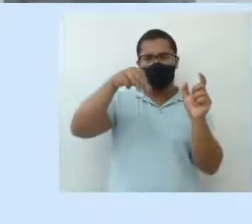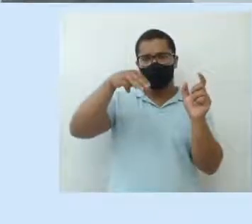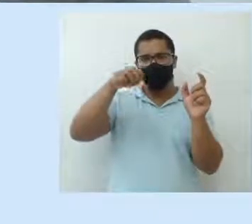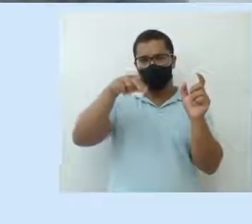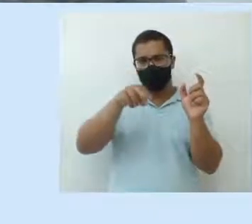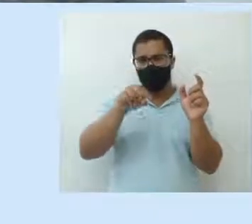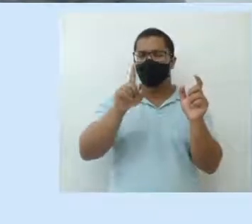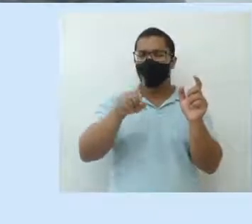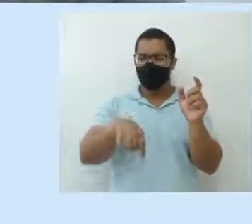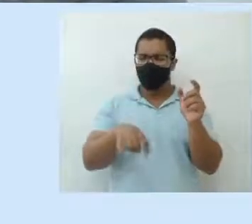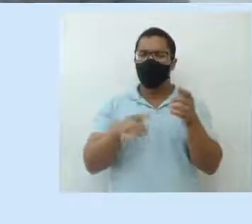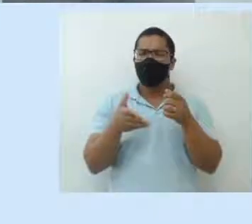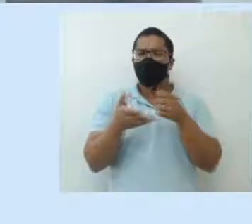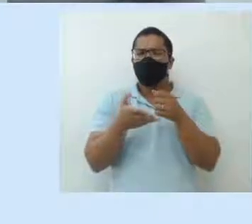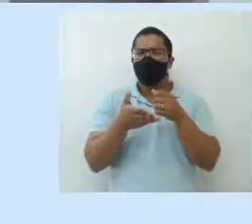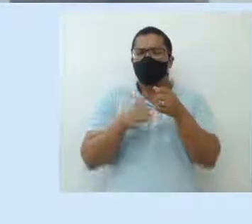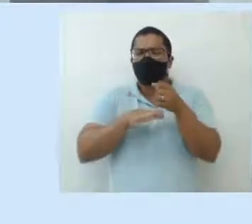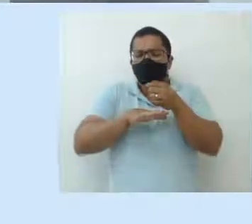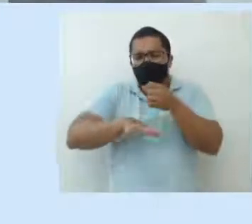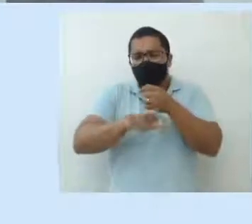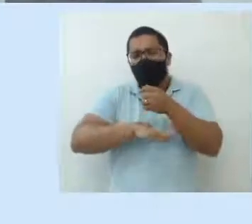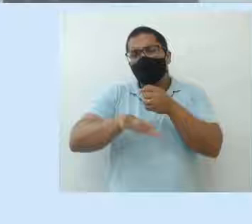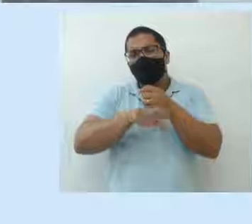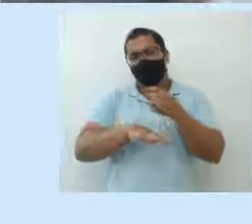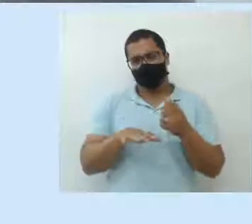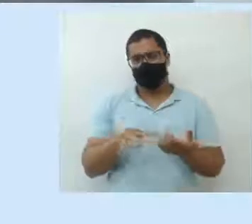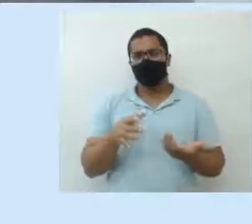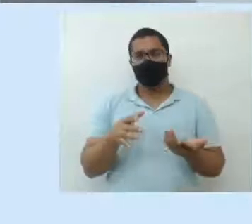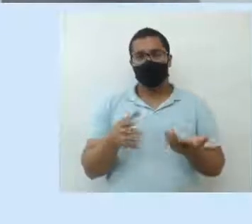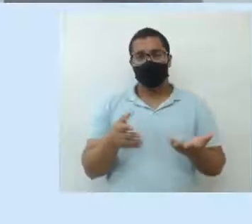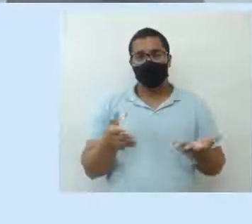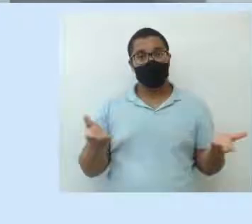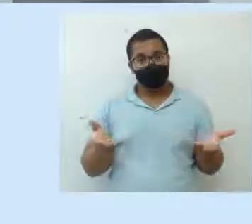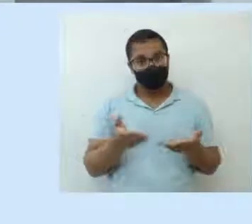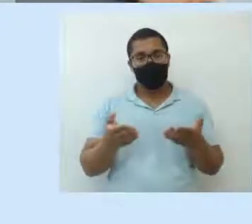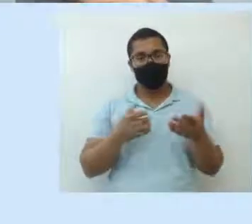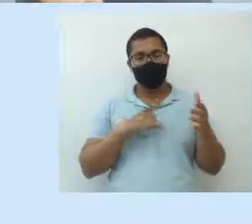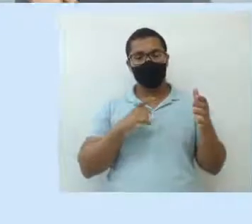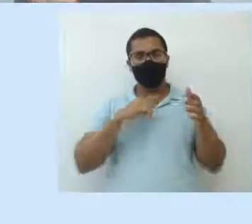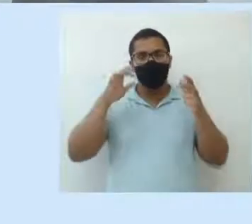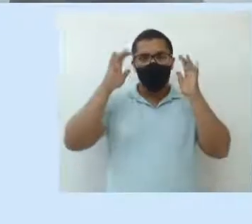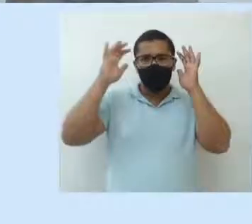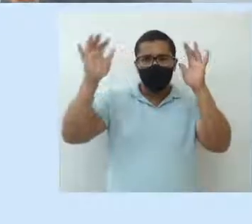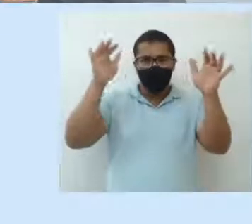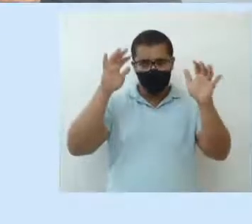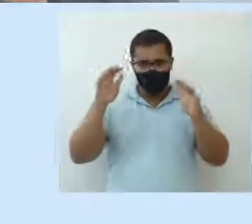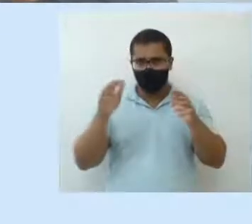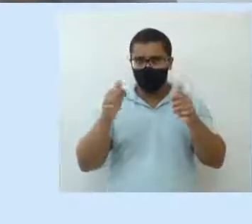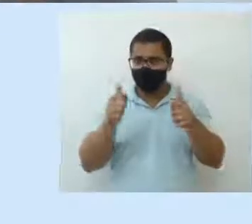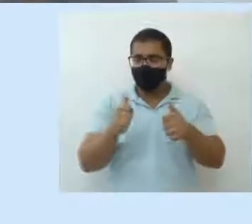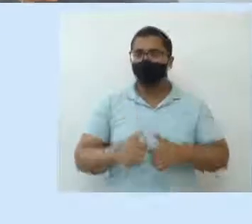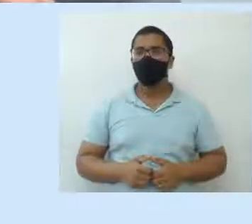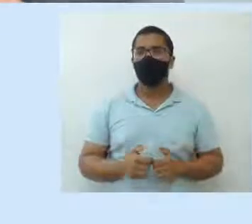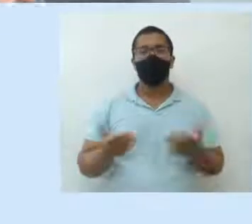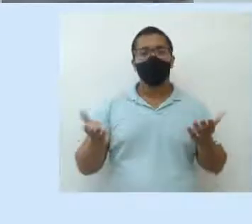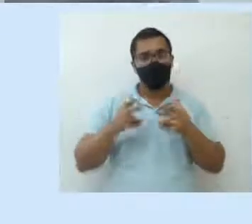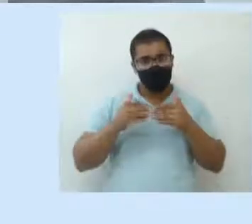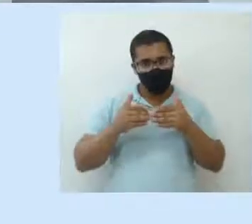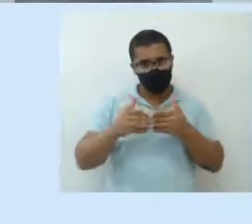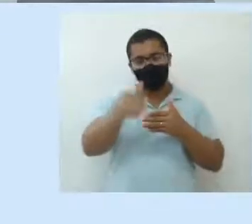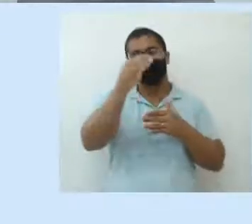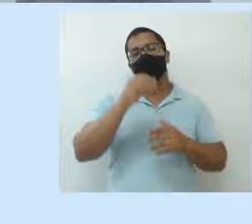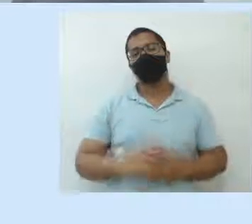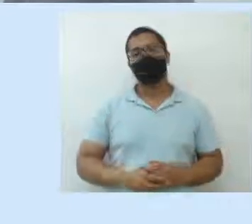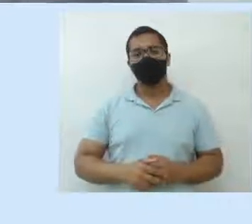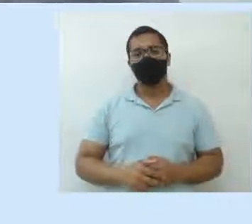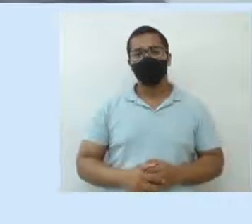é a base, certo? A base dessa corrente filosófica. E vamos adiante. Nós